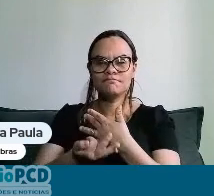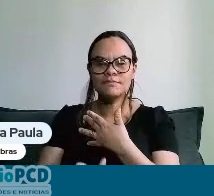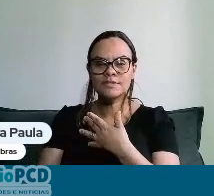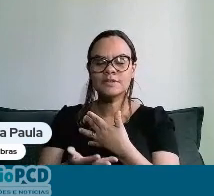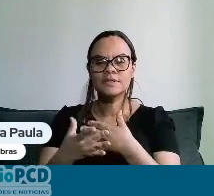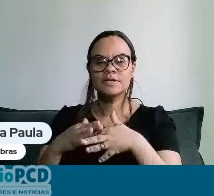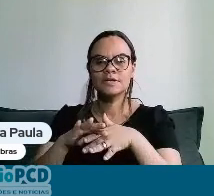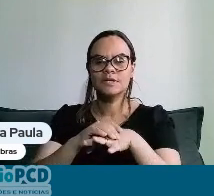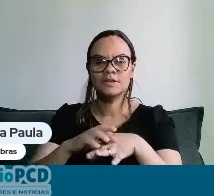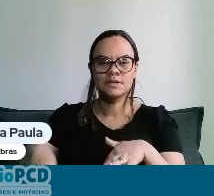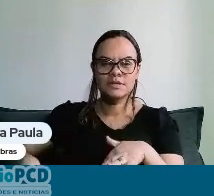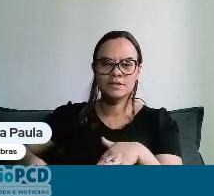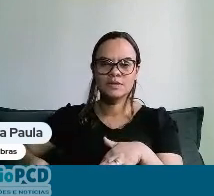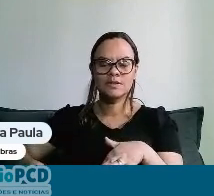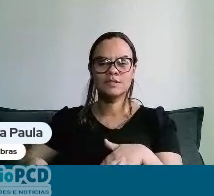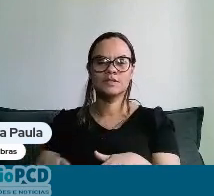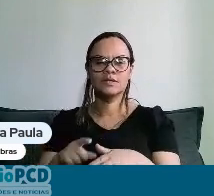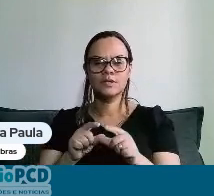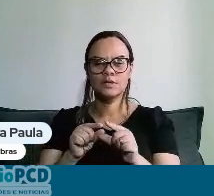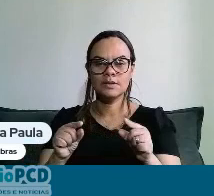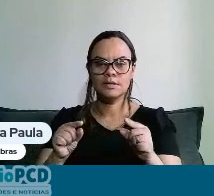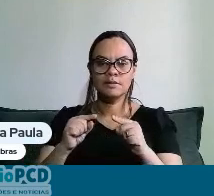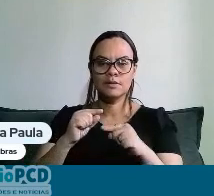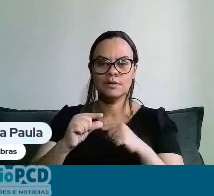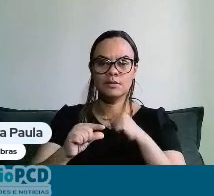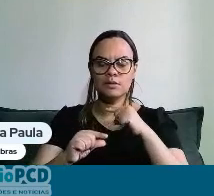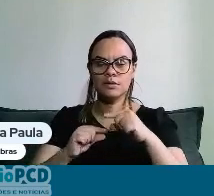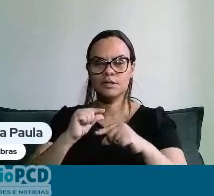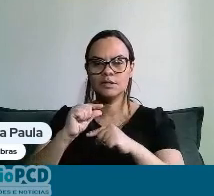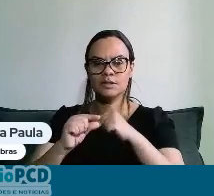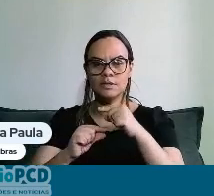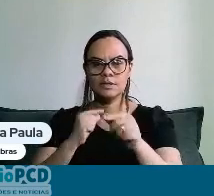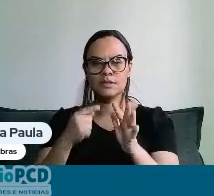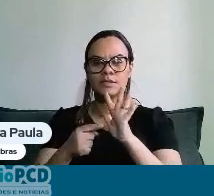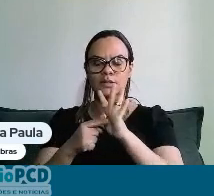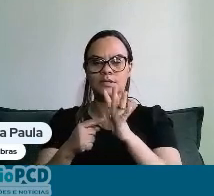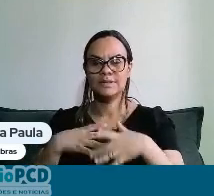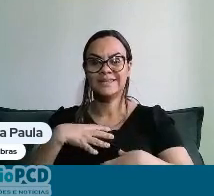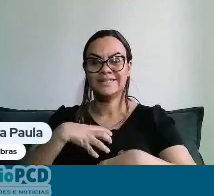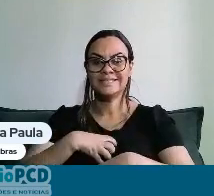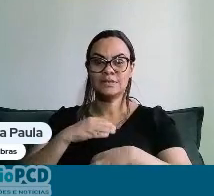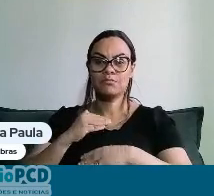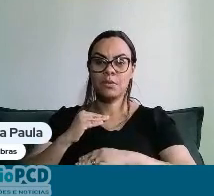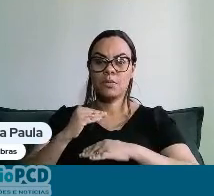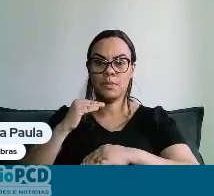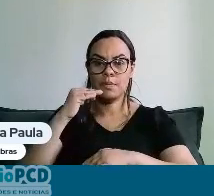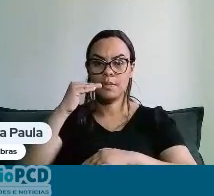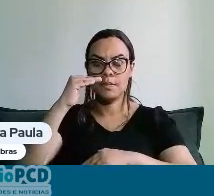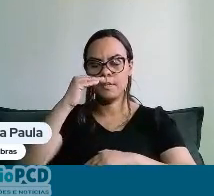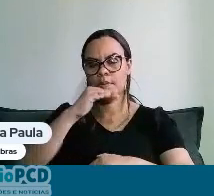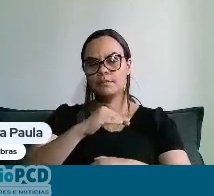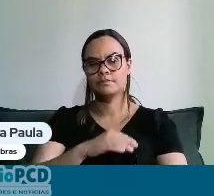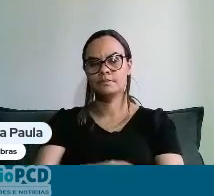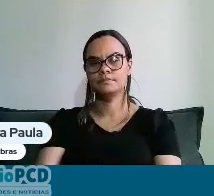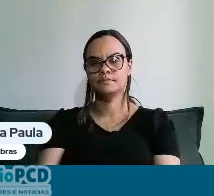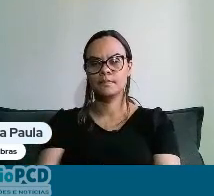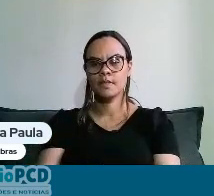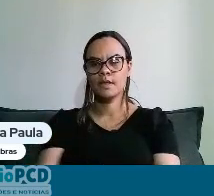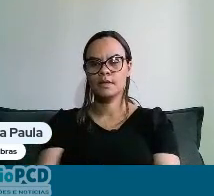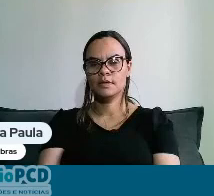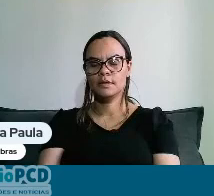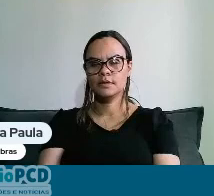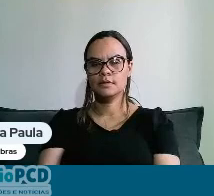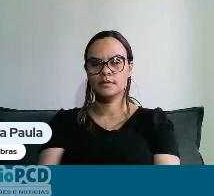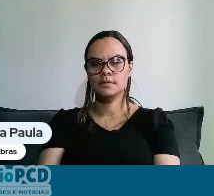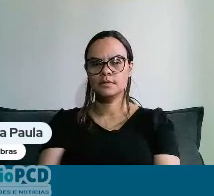doença renal crônica, à medida que ela vai avançando, ela vai apresentando mais sintomas, que são esses sintomas que eu citei para vocês aqui. E só que o problema